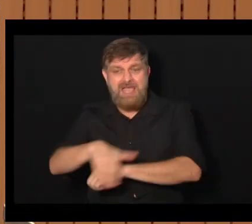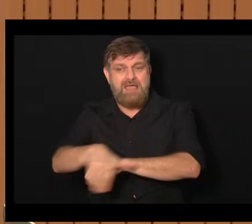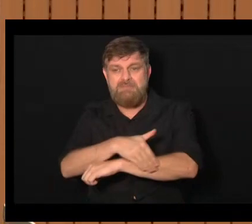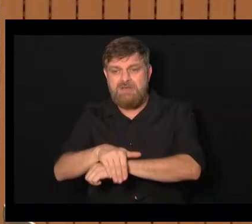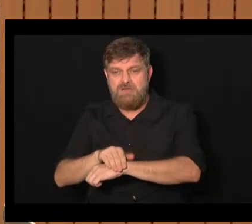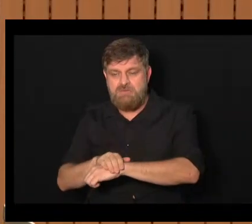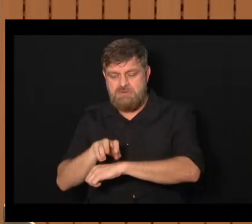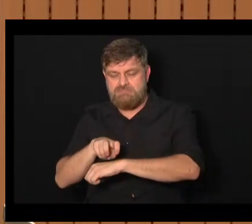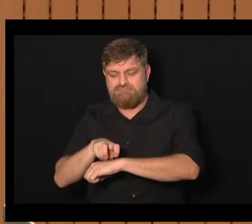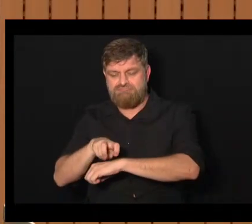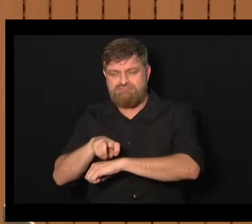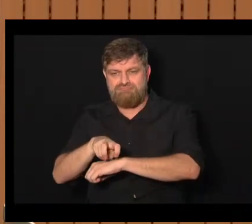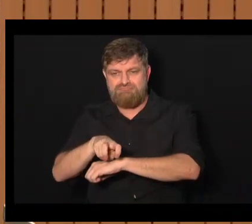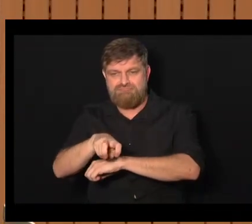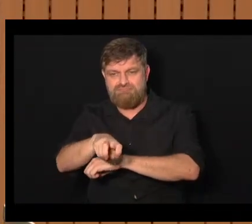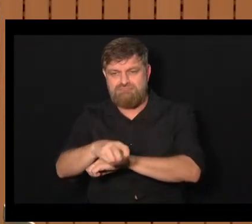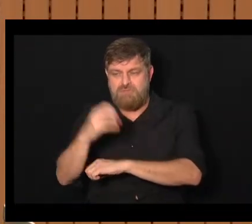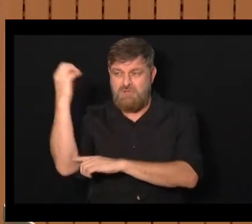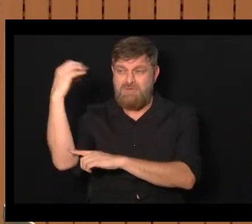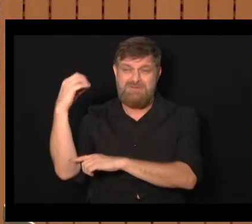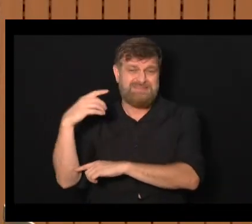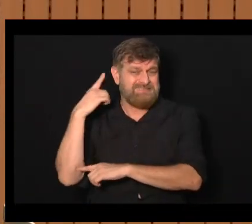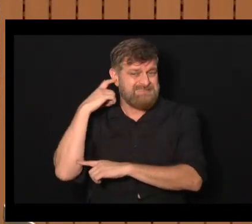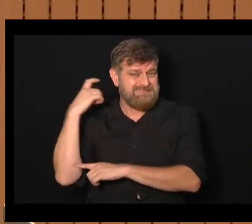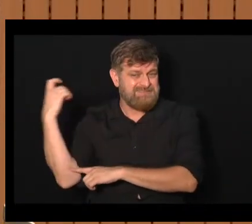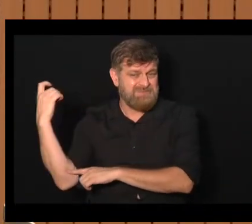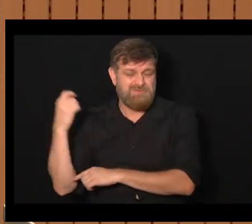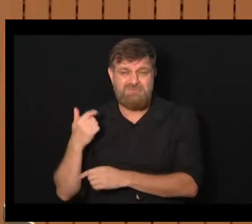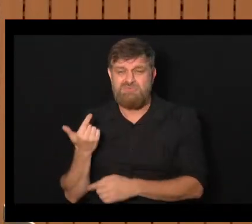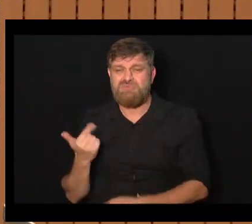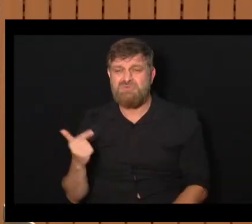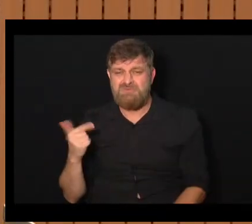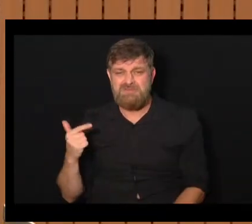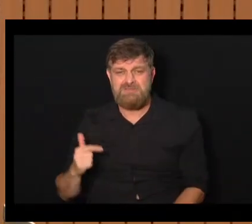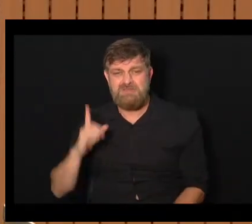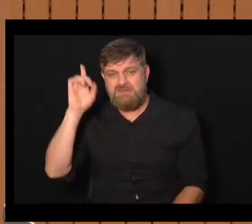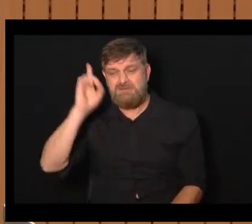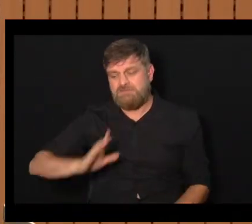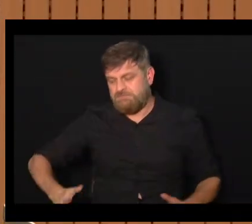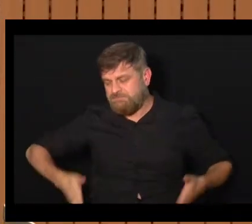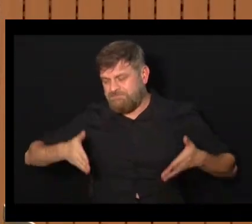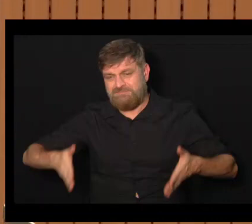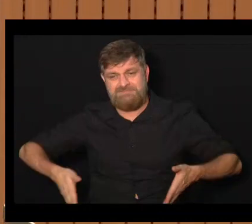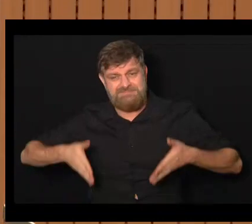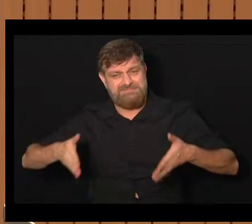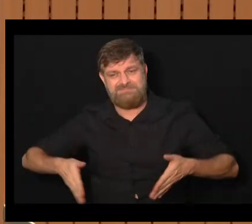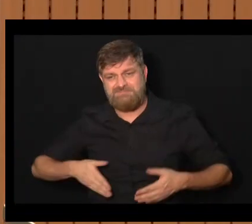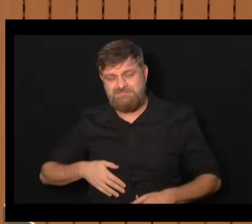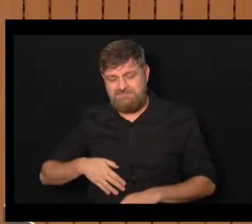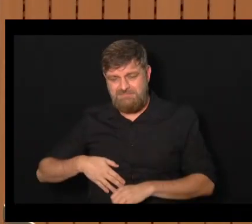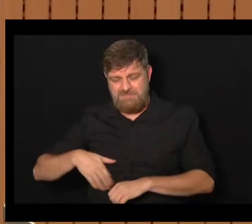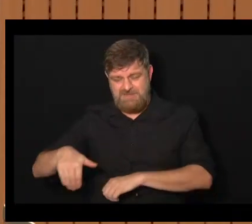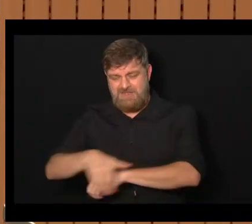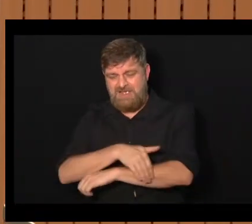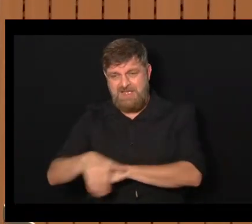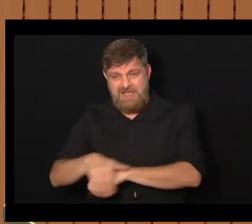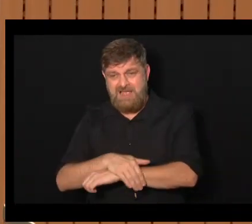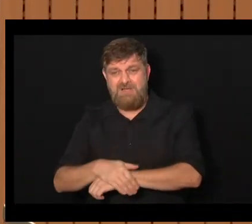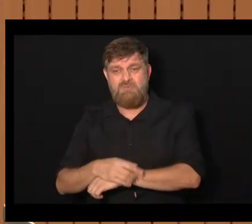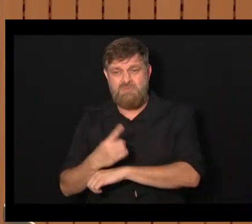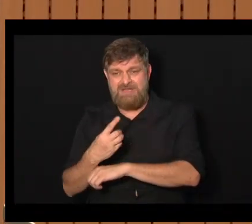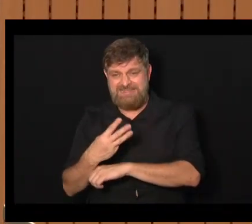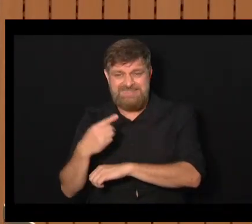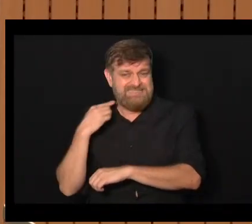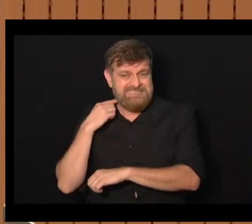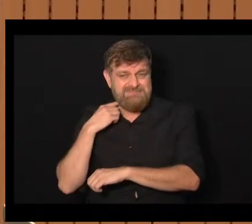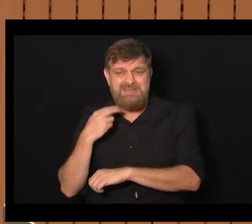centro, porque não tem um sinal sonoro. Os cadeirantes não conseguem trafegar na 13 de maio porque não